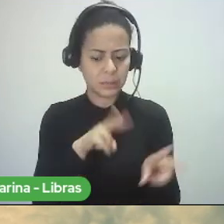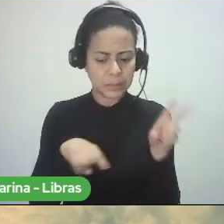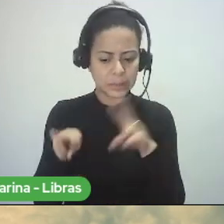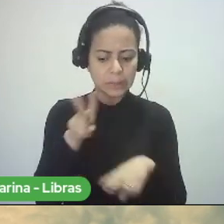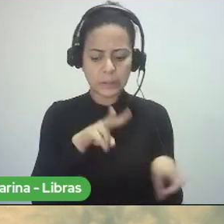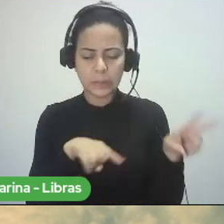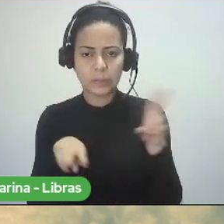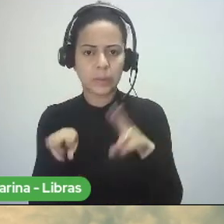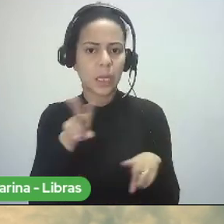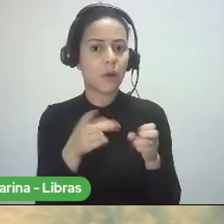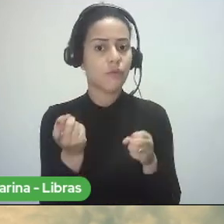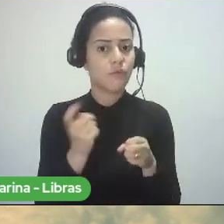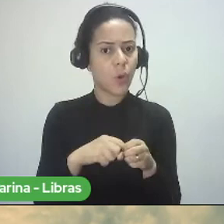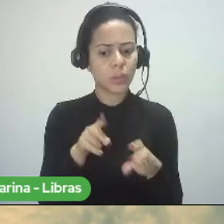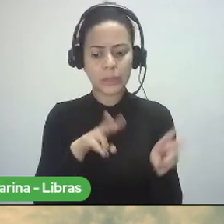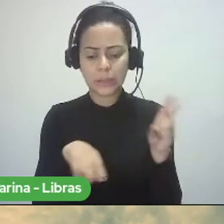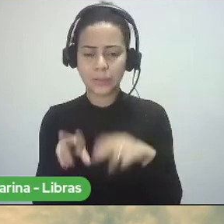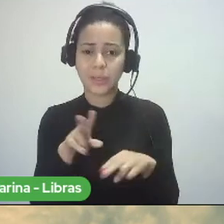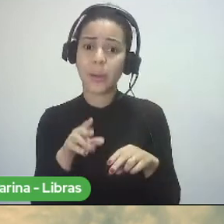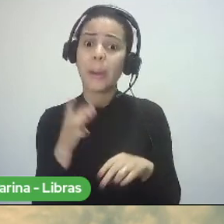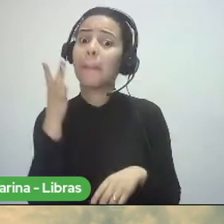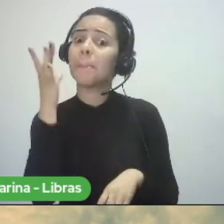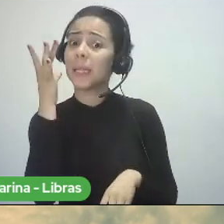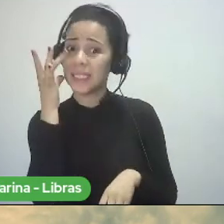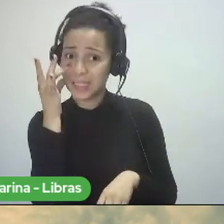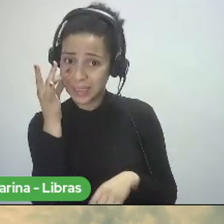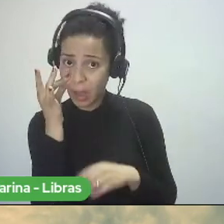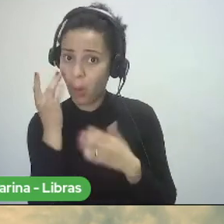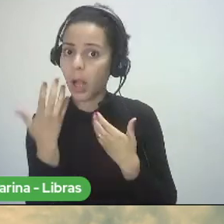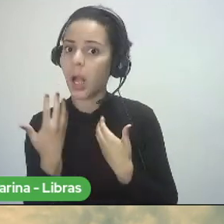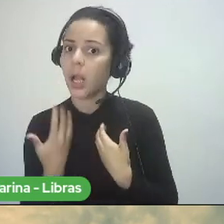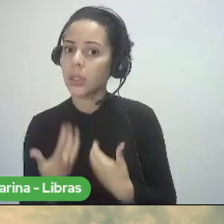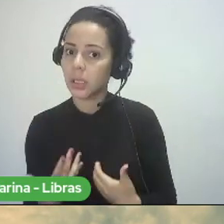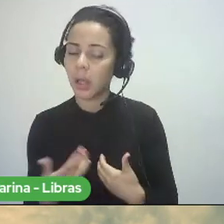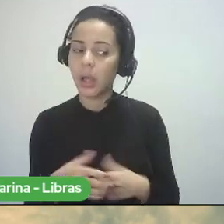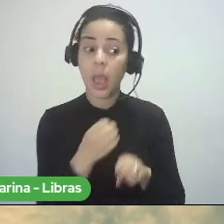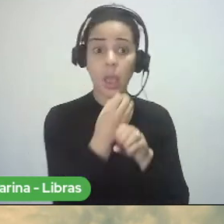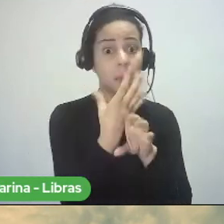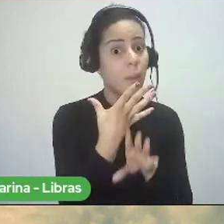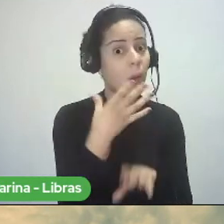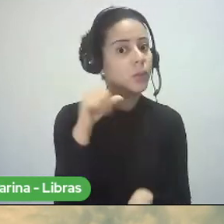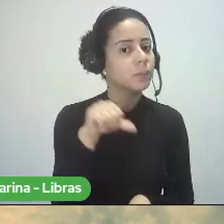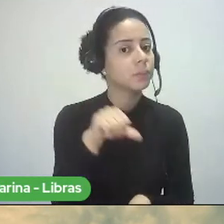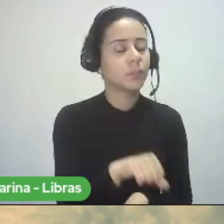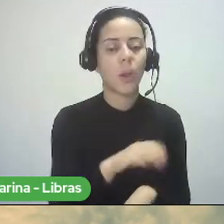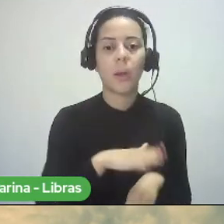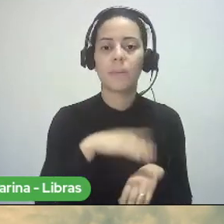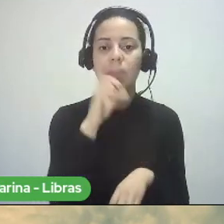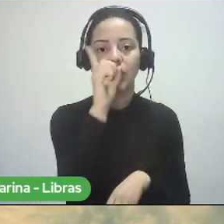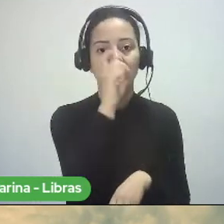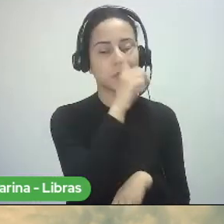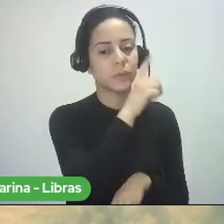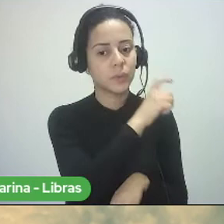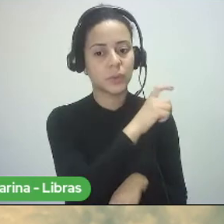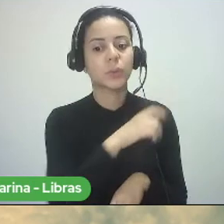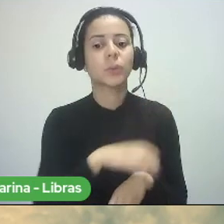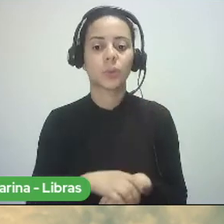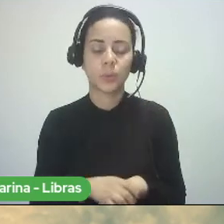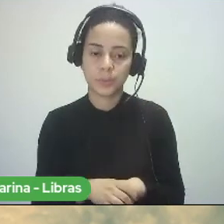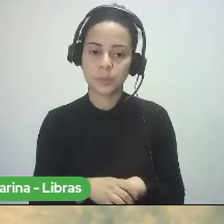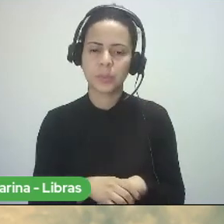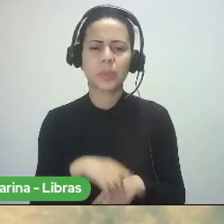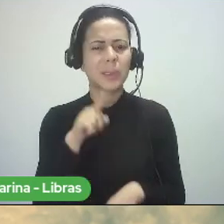muito desgastante, no remoto, ela se torna extremamente desgastante, né? Em que vamos imaginar que a gente